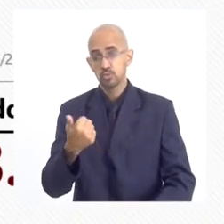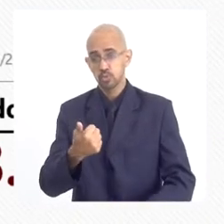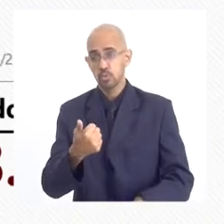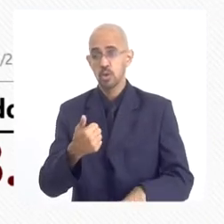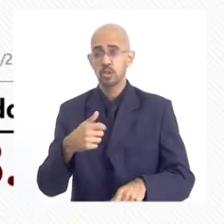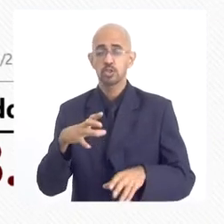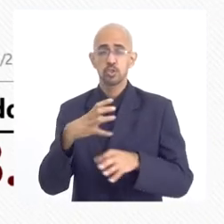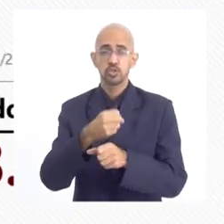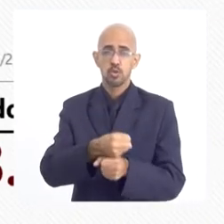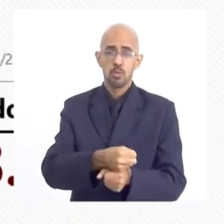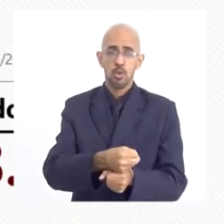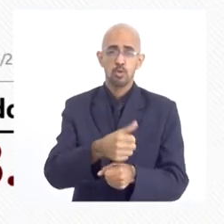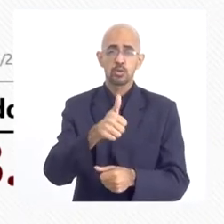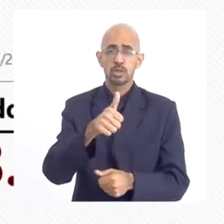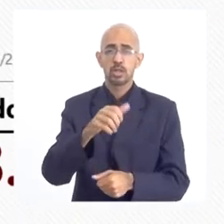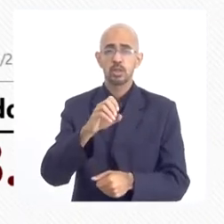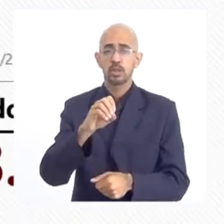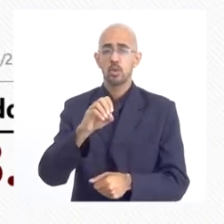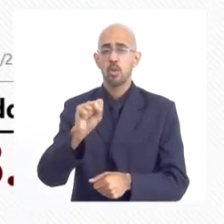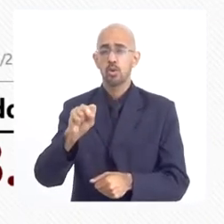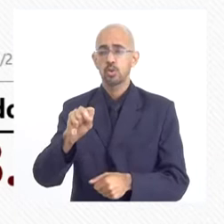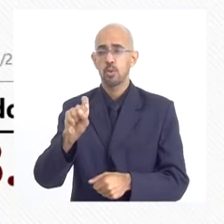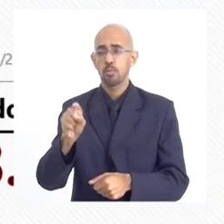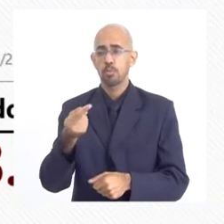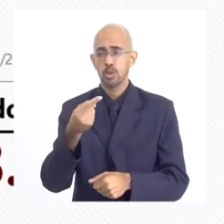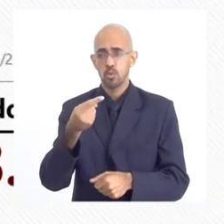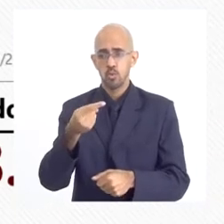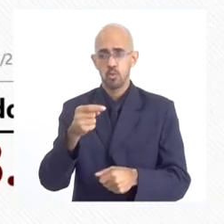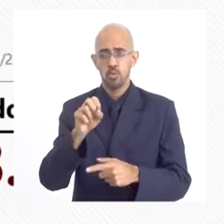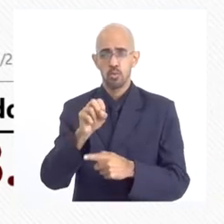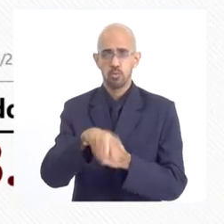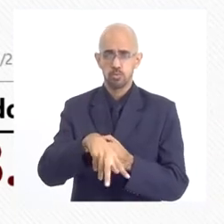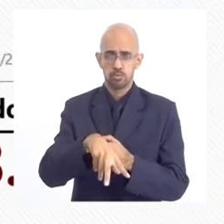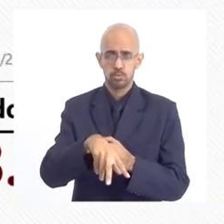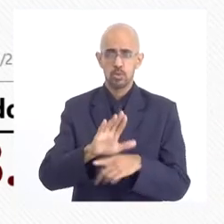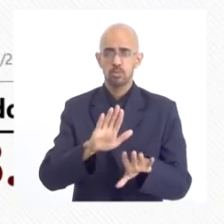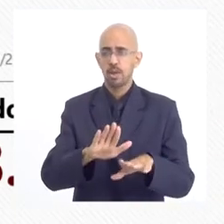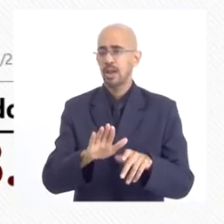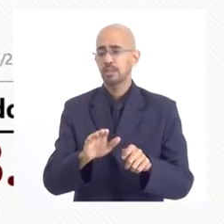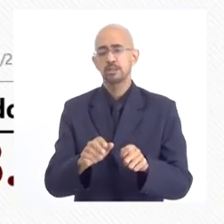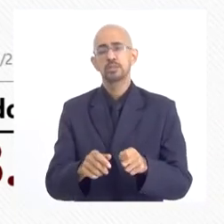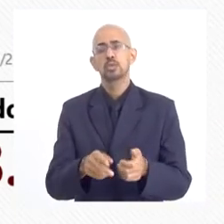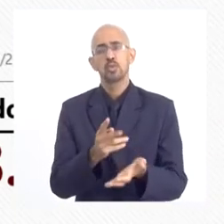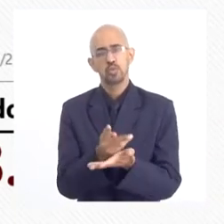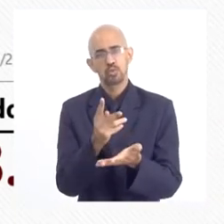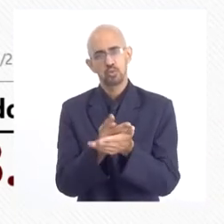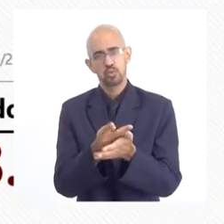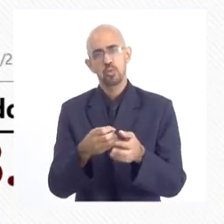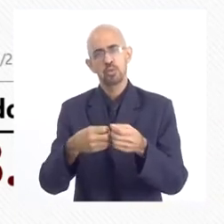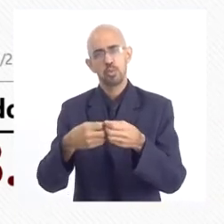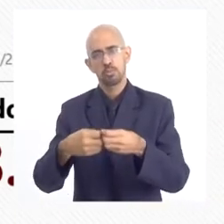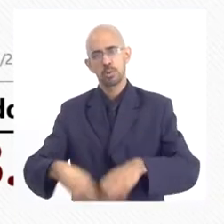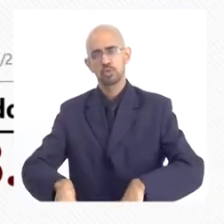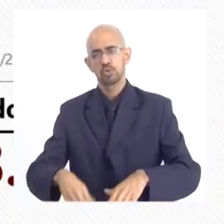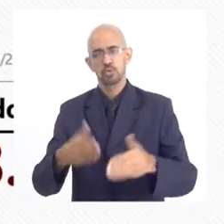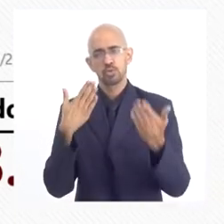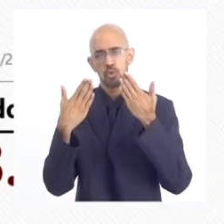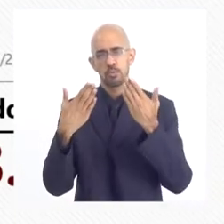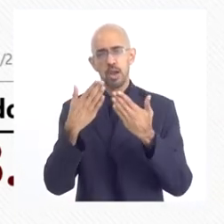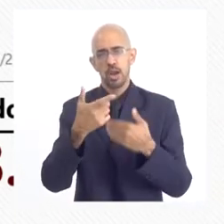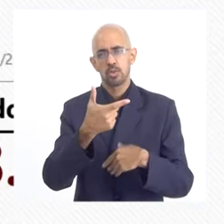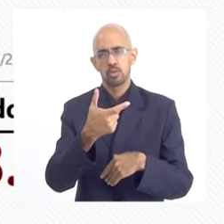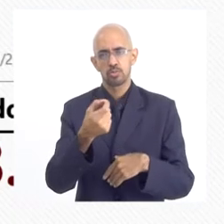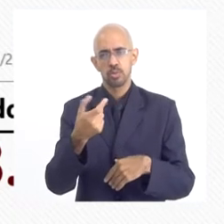empregos positivamente, a gente ainda não consegue recuperar a perda toda que nós tivemos em 2020, né?